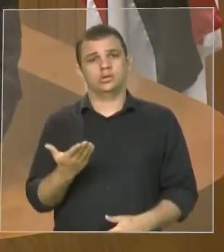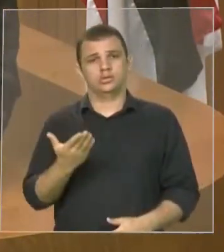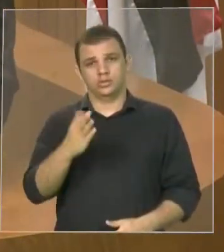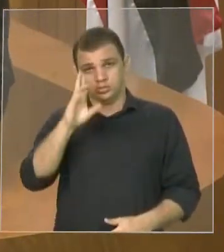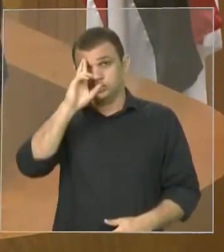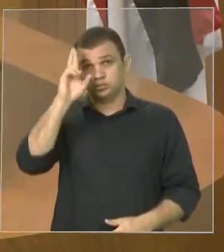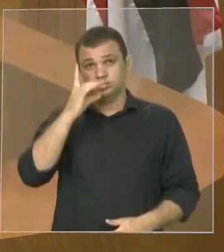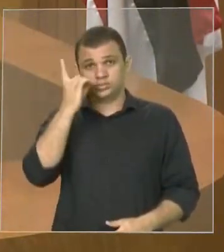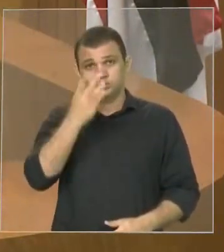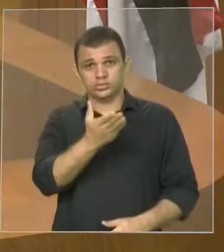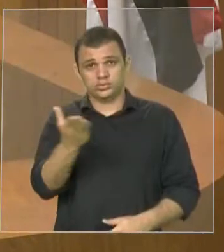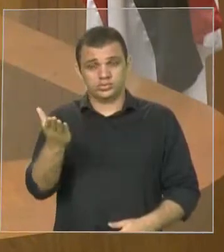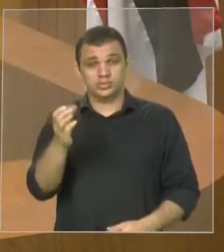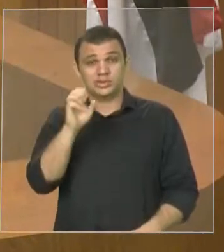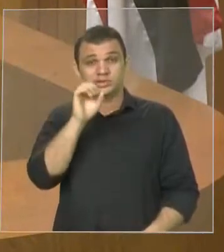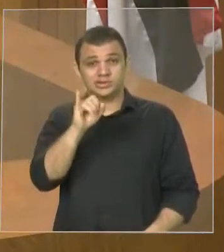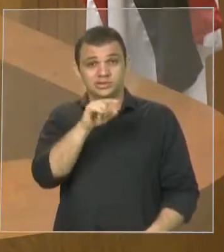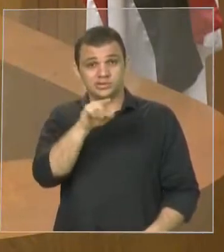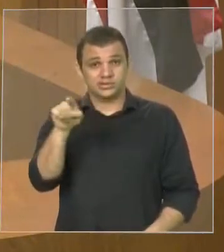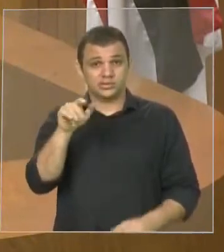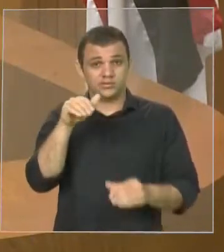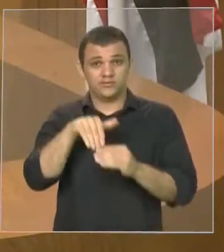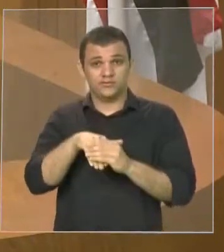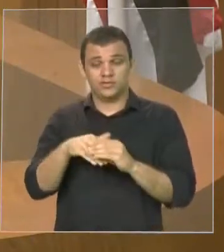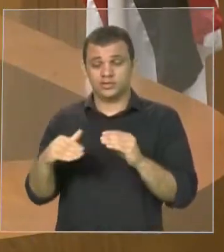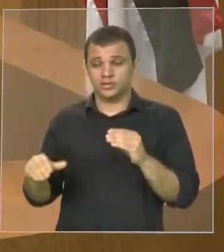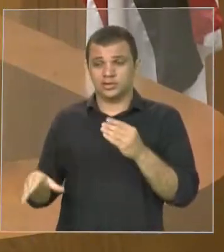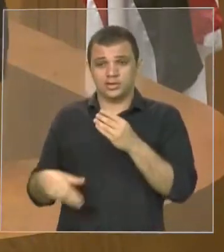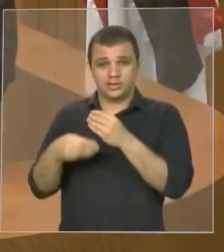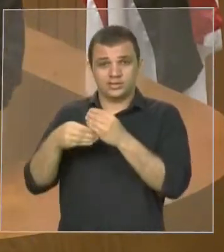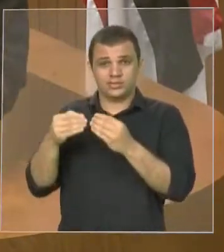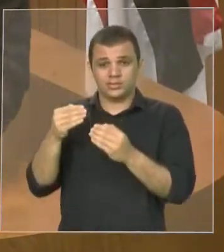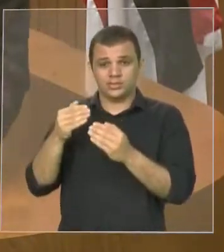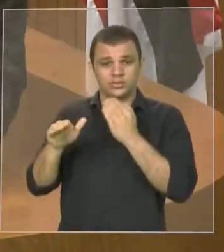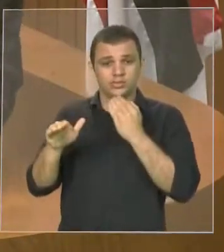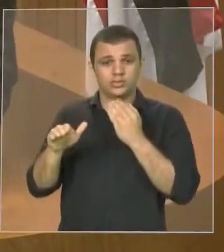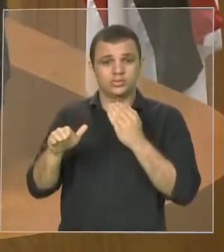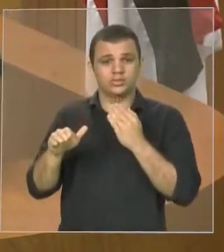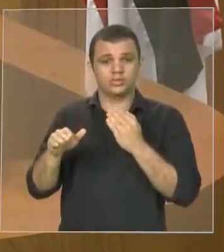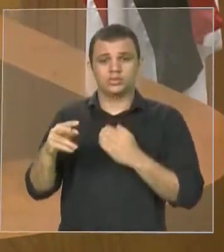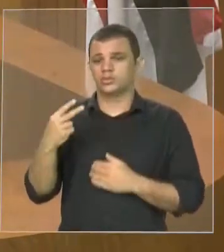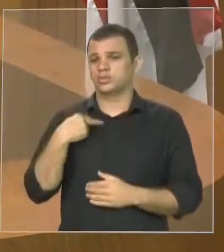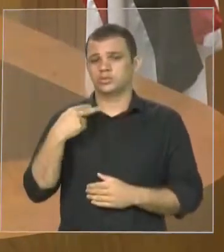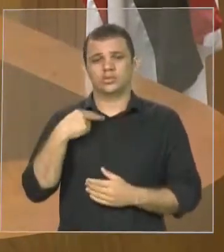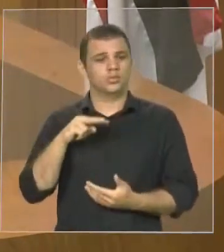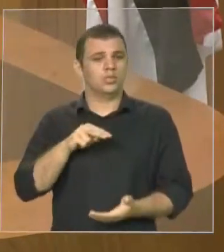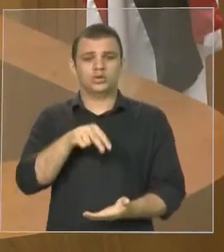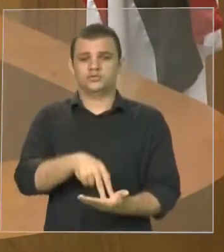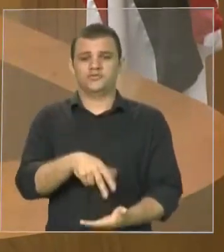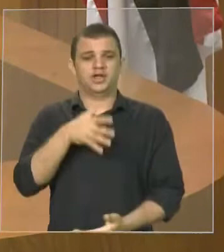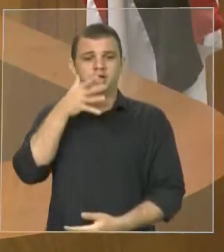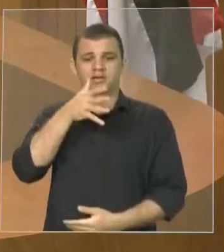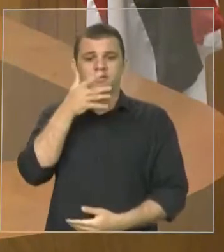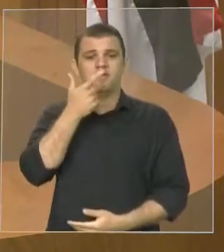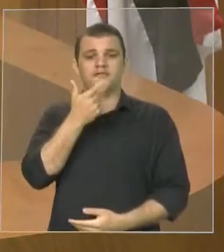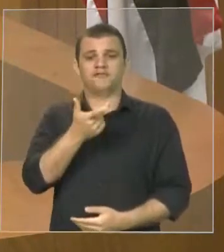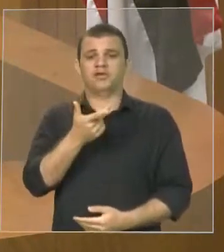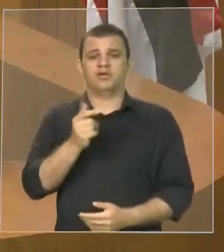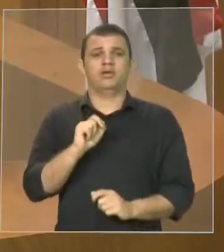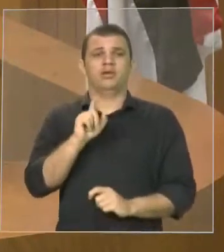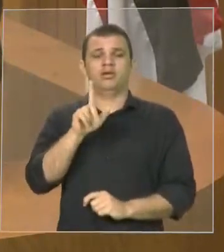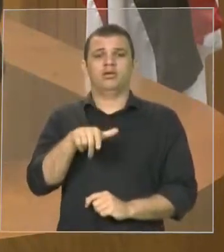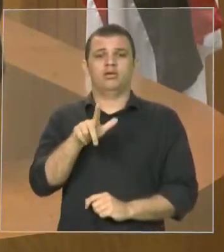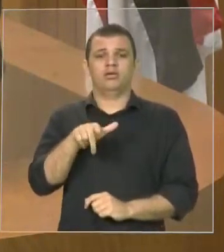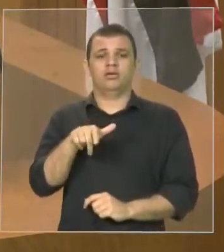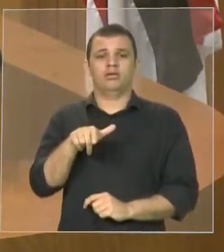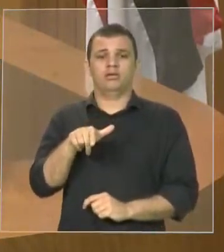quem votar contra a emenda, que nunca mais aqui venha fazer média com policial militar, porque está retirando os